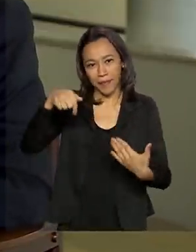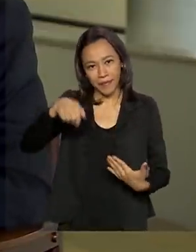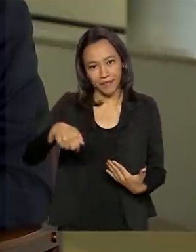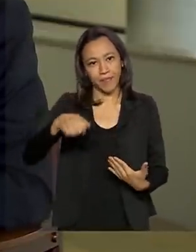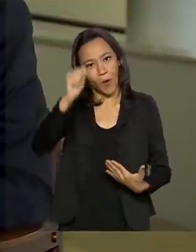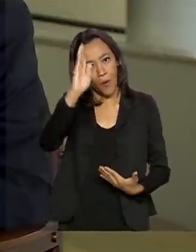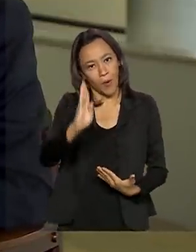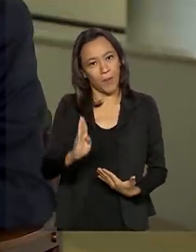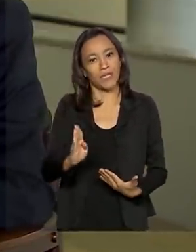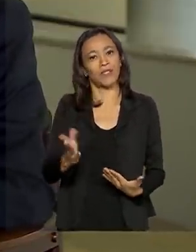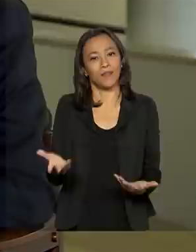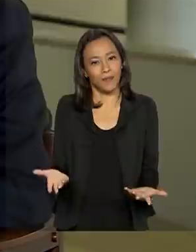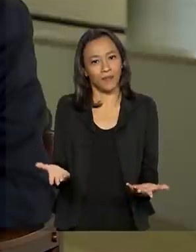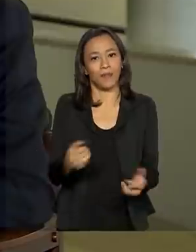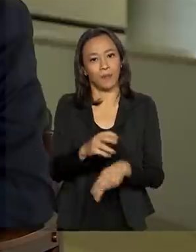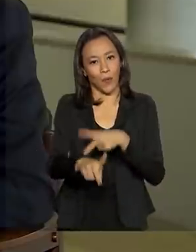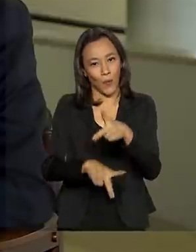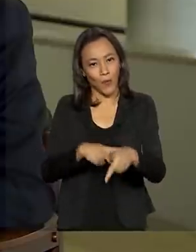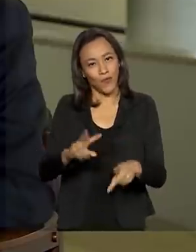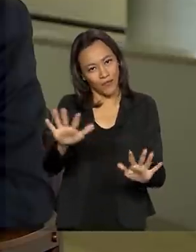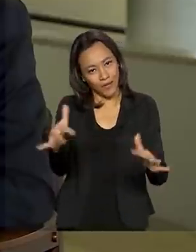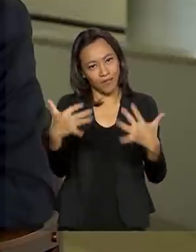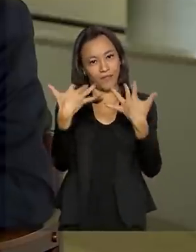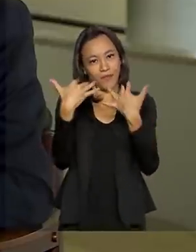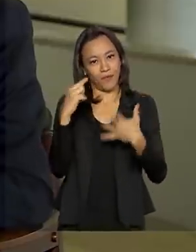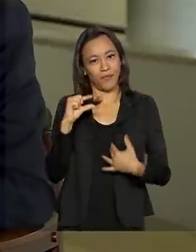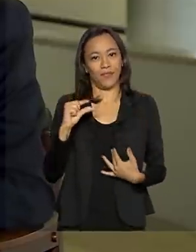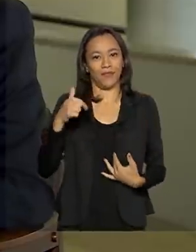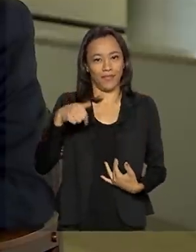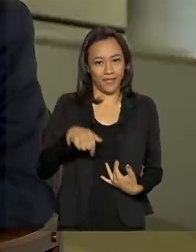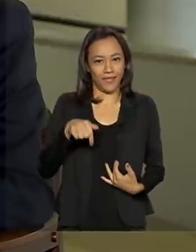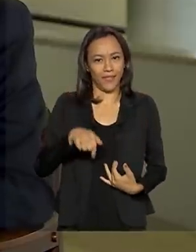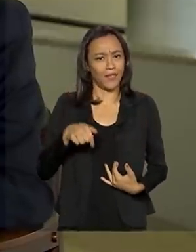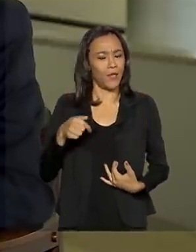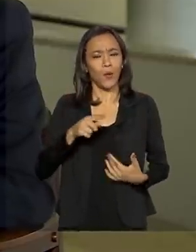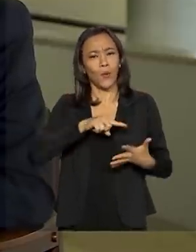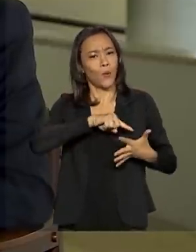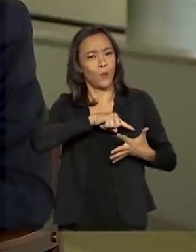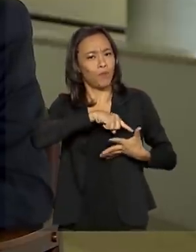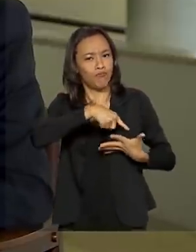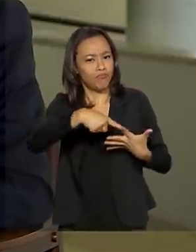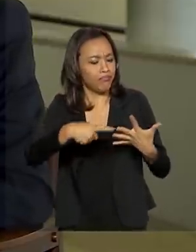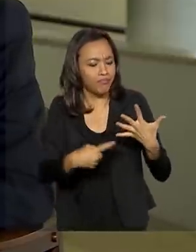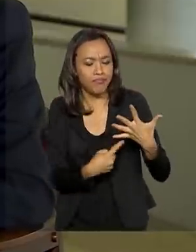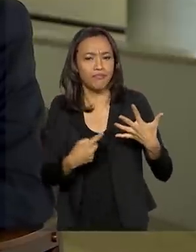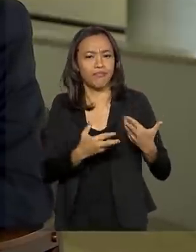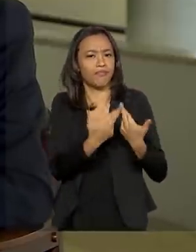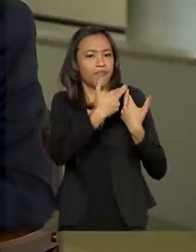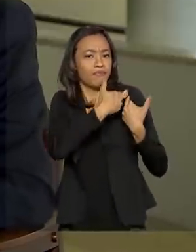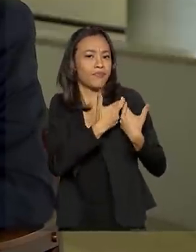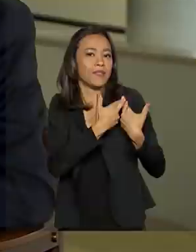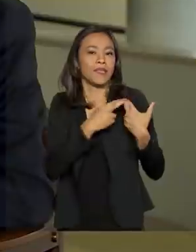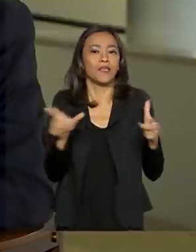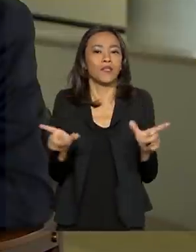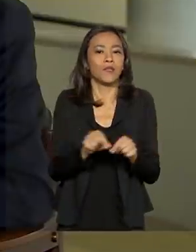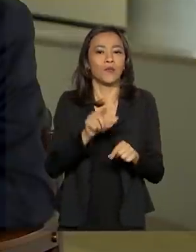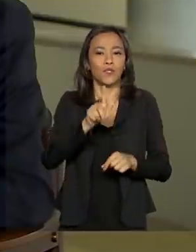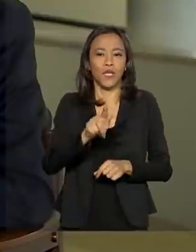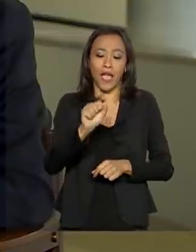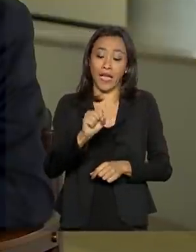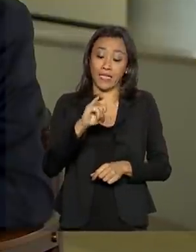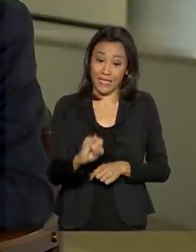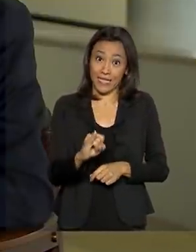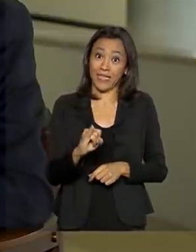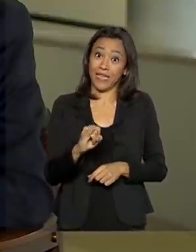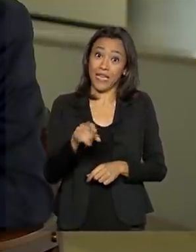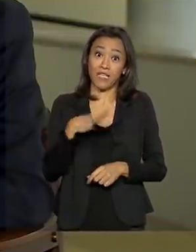que vão nos ouvir um pouquinho quanto às missões do Gabinete de Segurança Institucional. Essas missões, às vezes, são